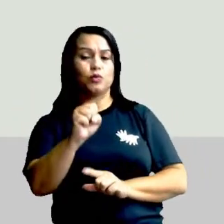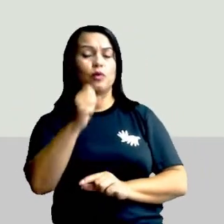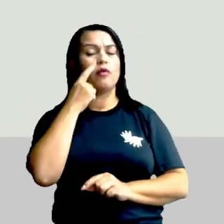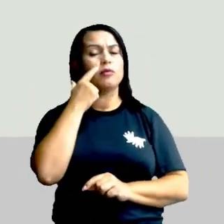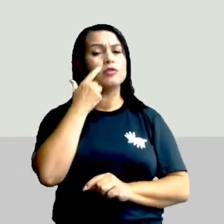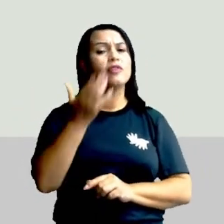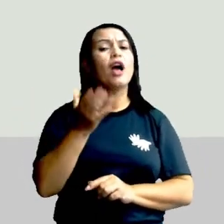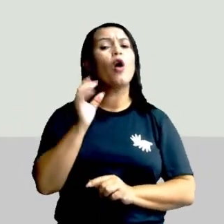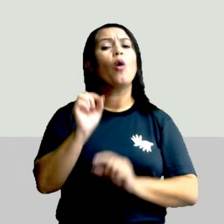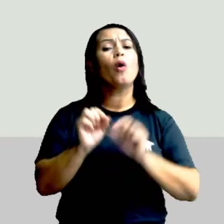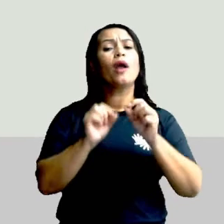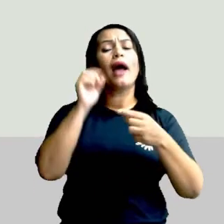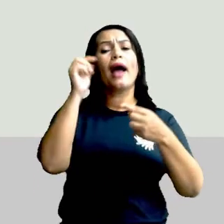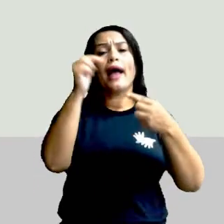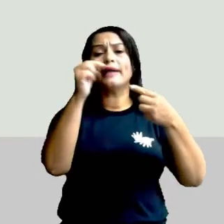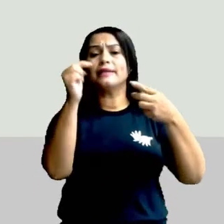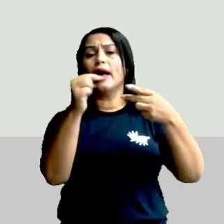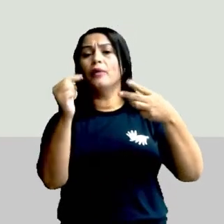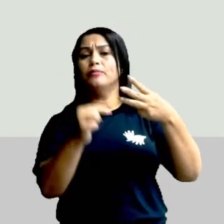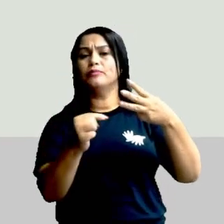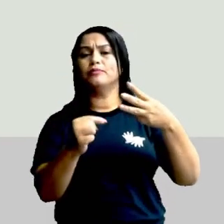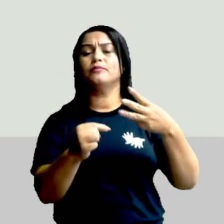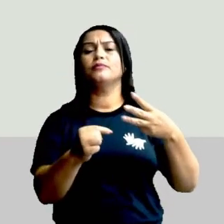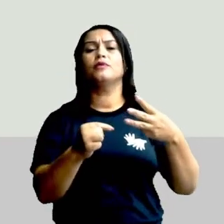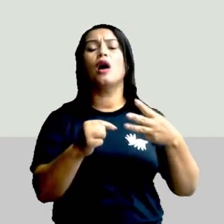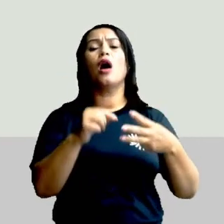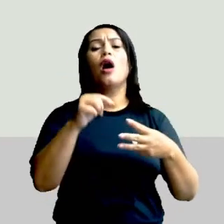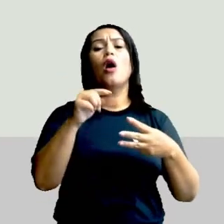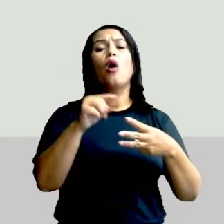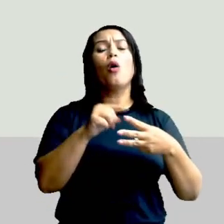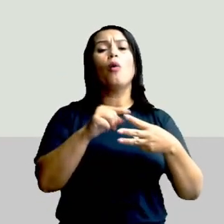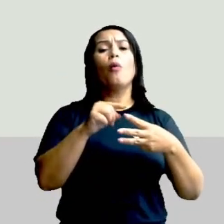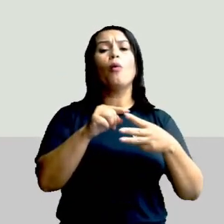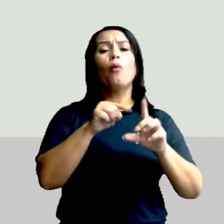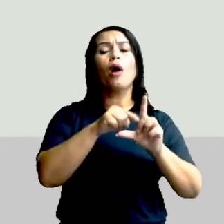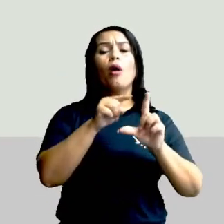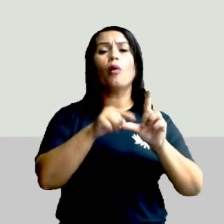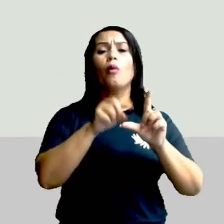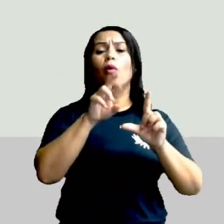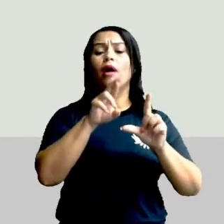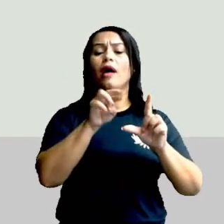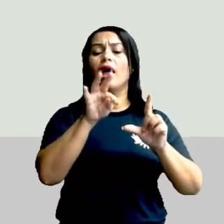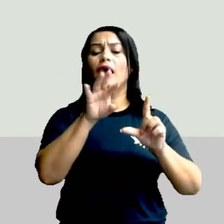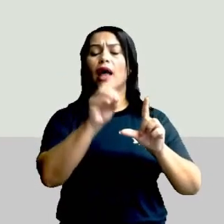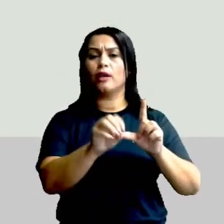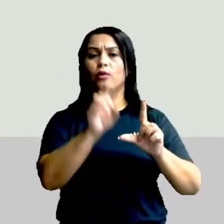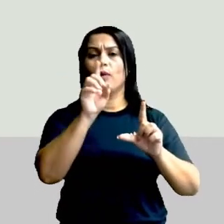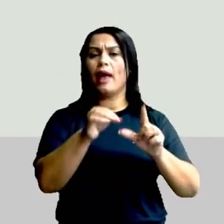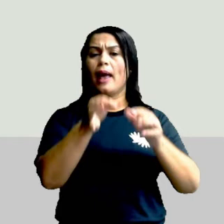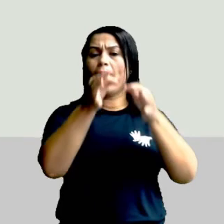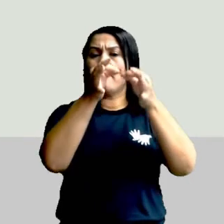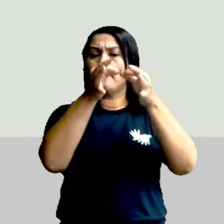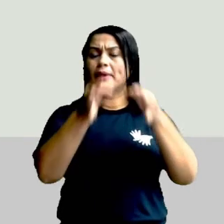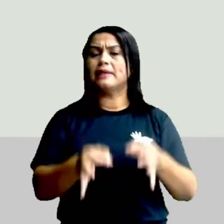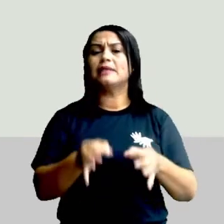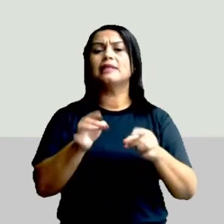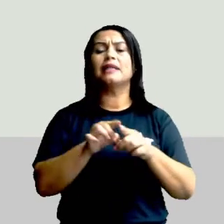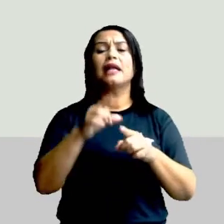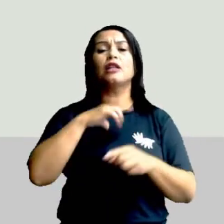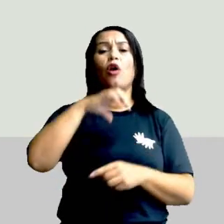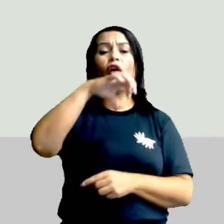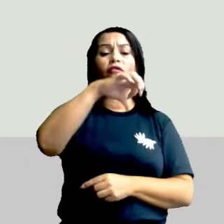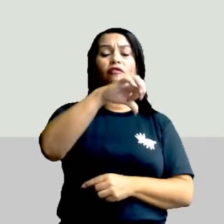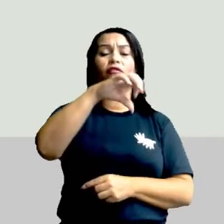ver cada um deles tá certo o ângulo reto é a medida exata em abertura de